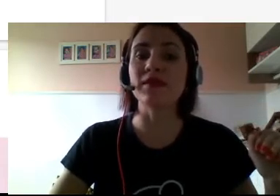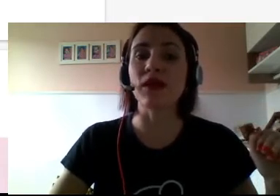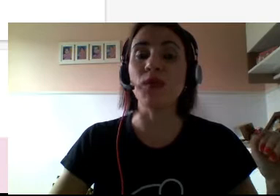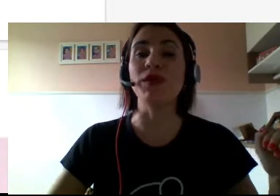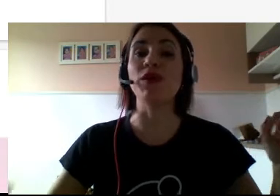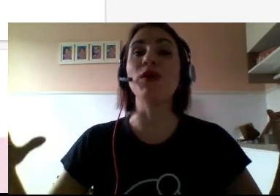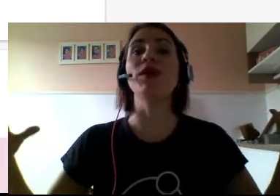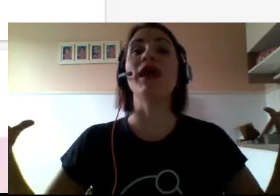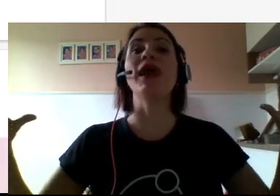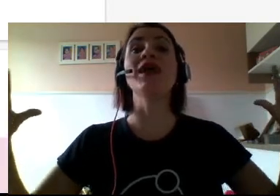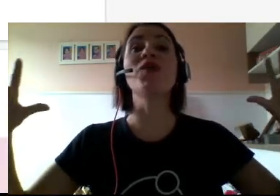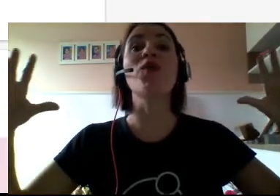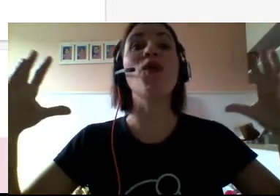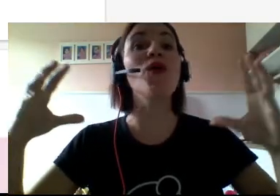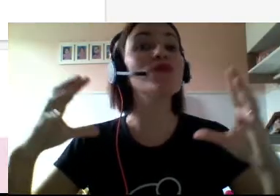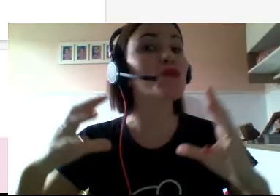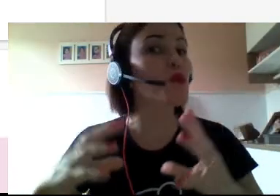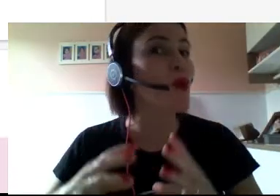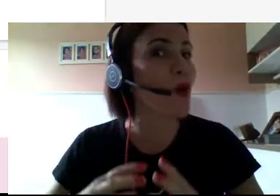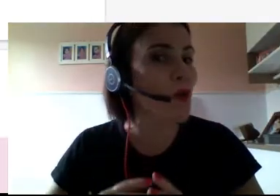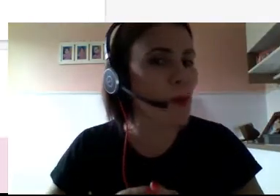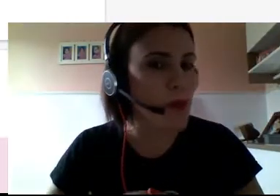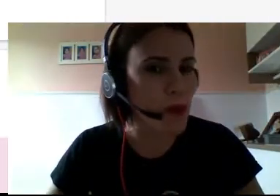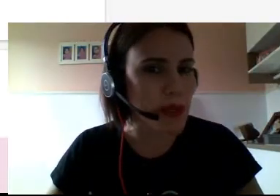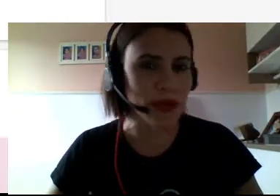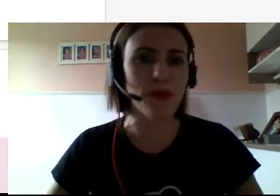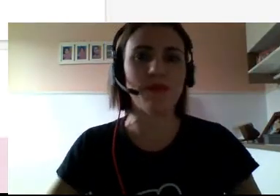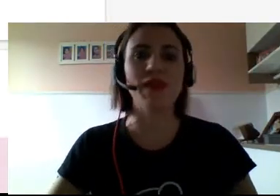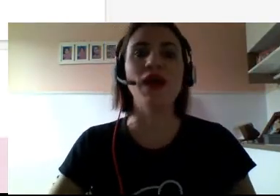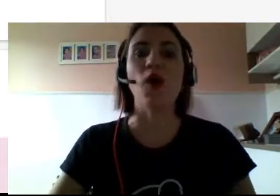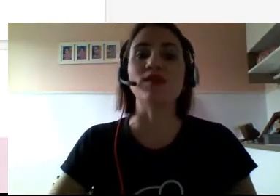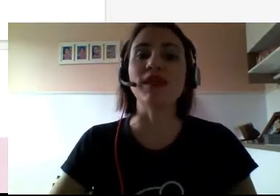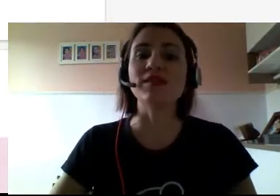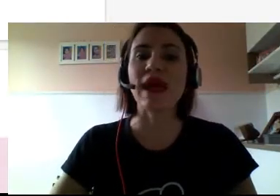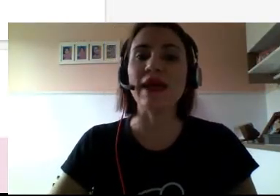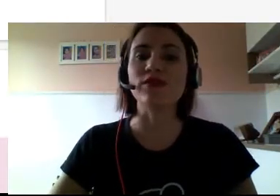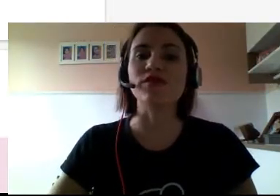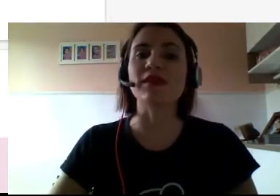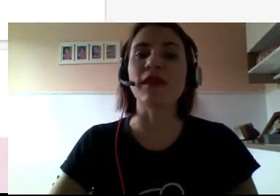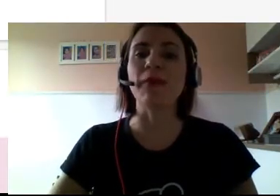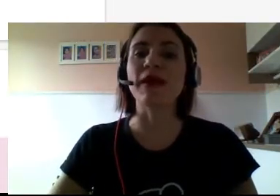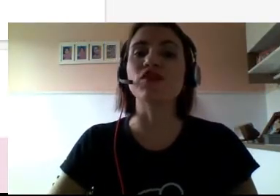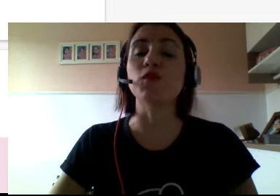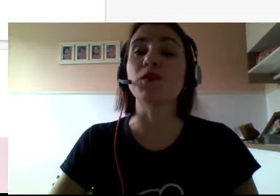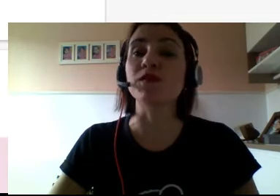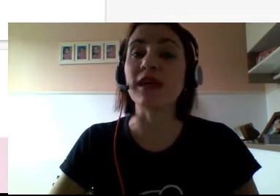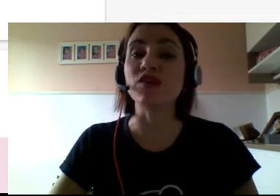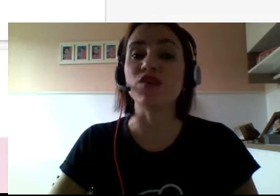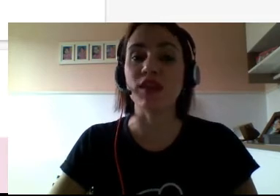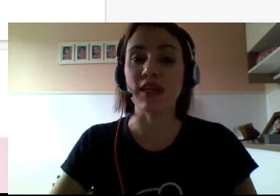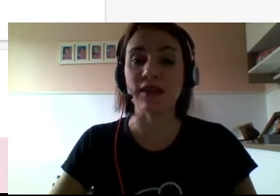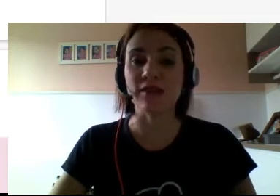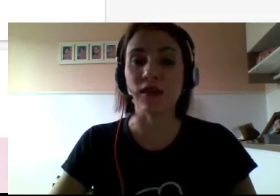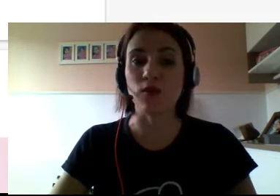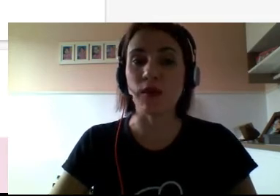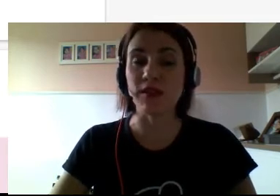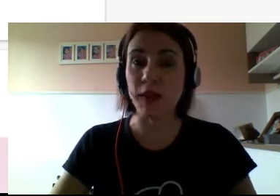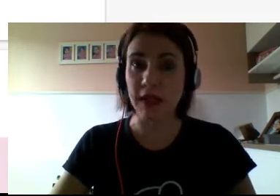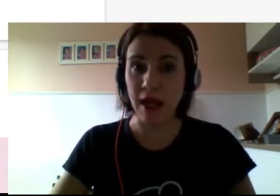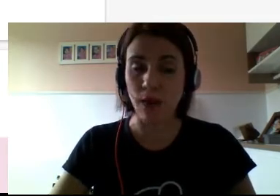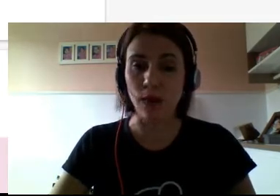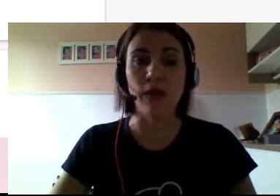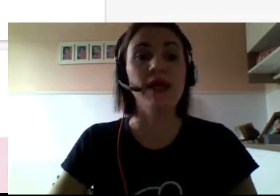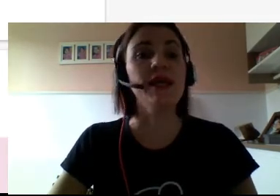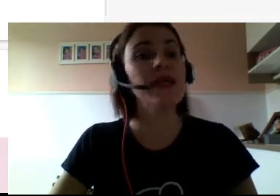para apresentação e o encontro com o público os ensaios fazem parte do processo de criação